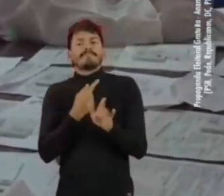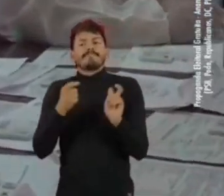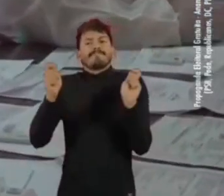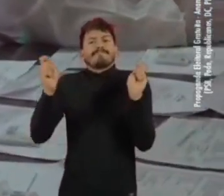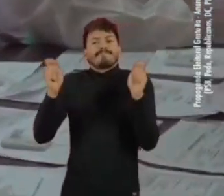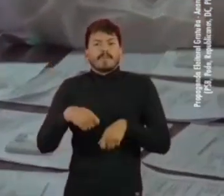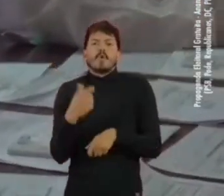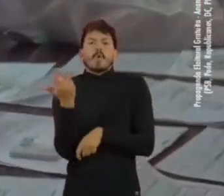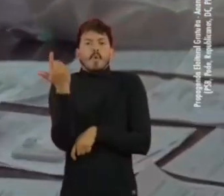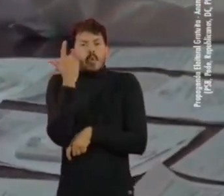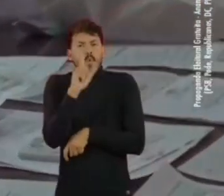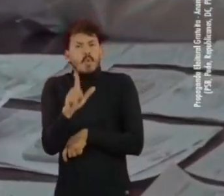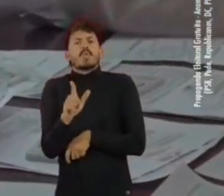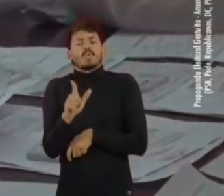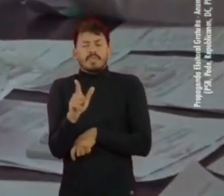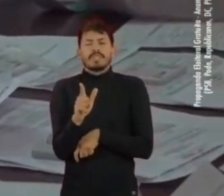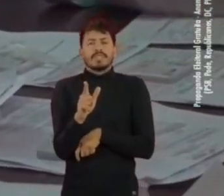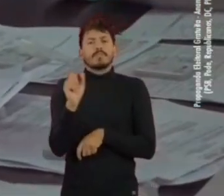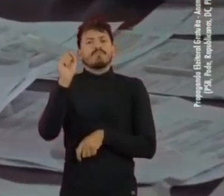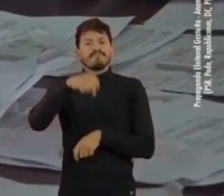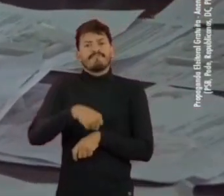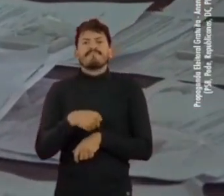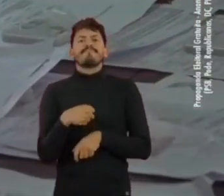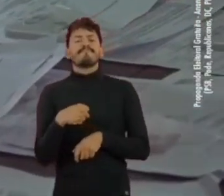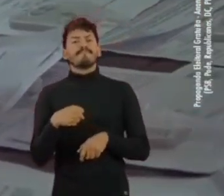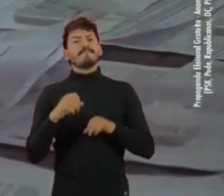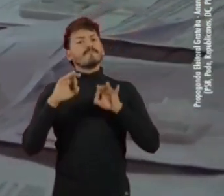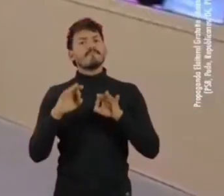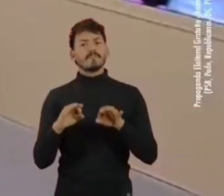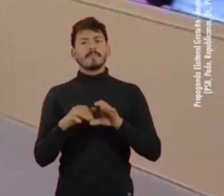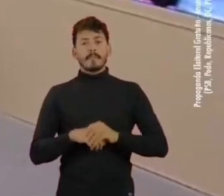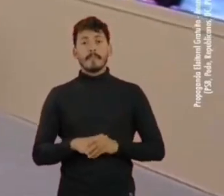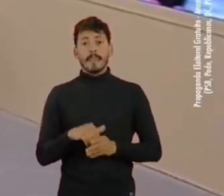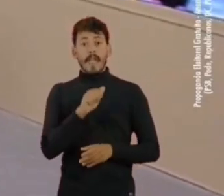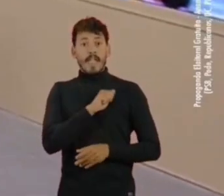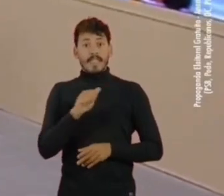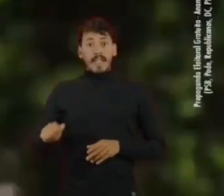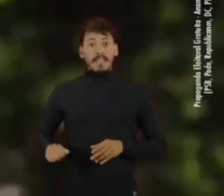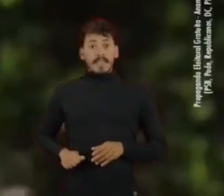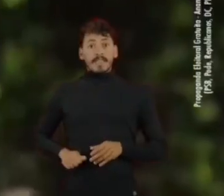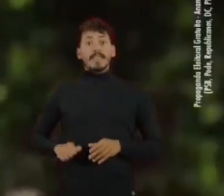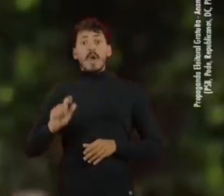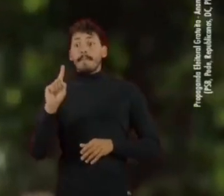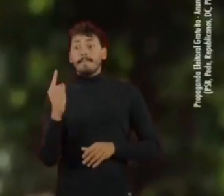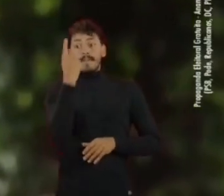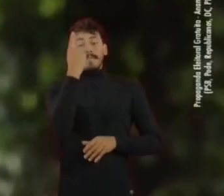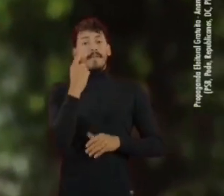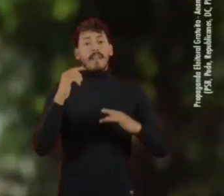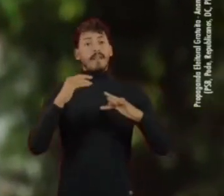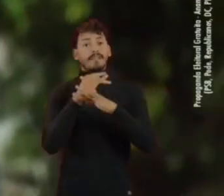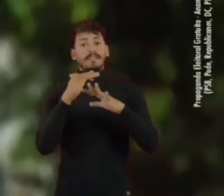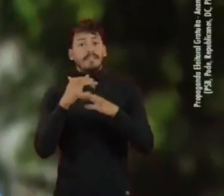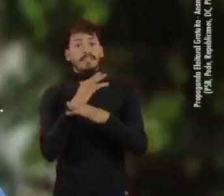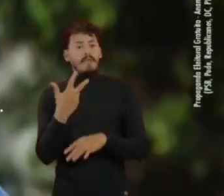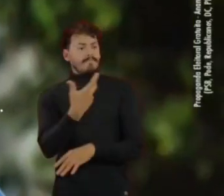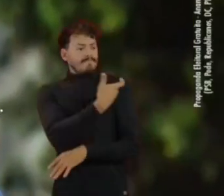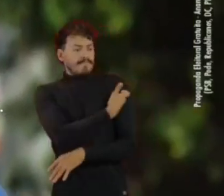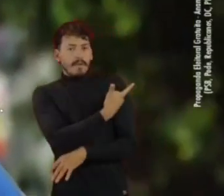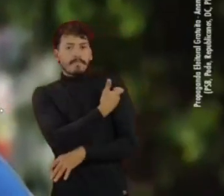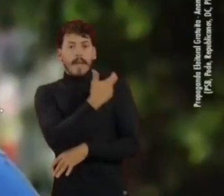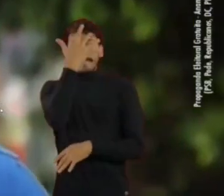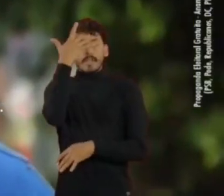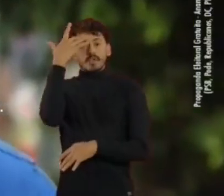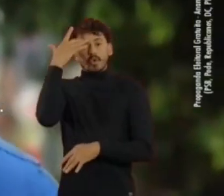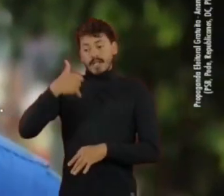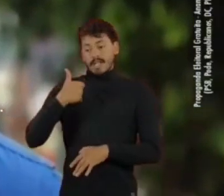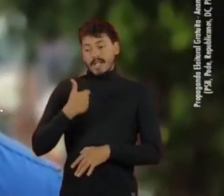a gente podia, a gente fez o nosso dever de casa. Ananindeua, ela vai ser a primeira cidade a imunizar